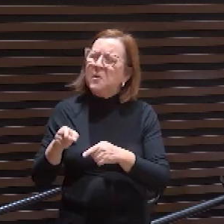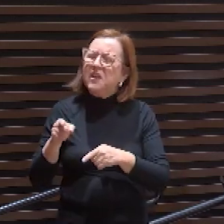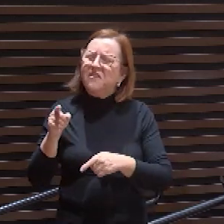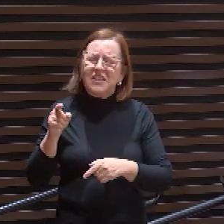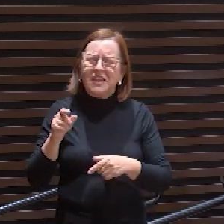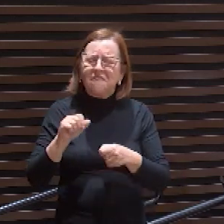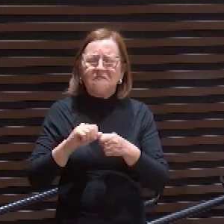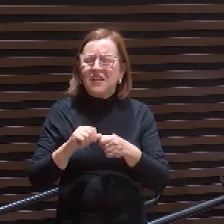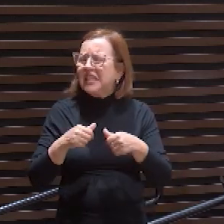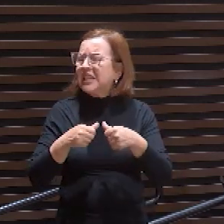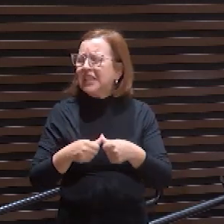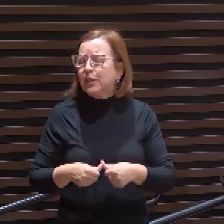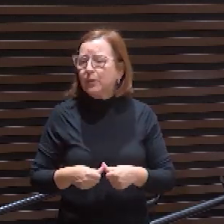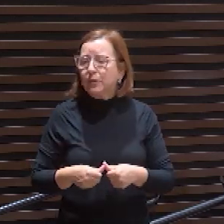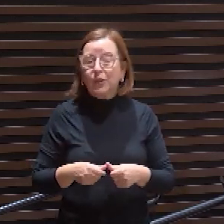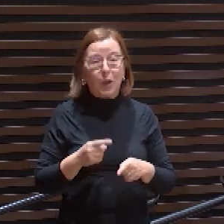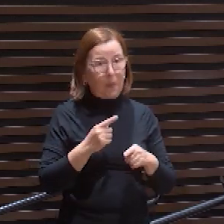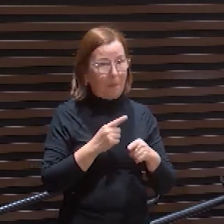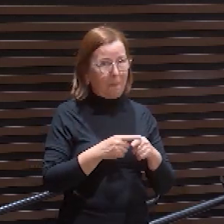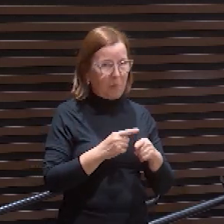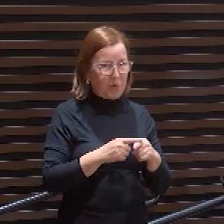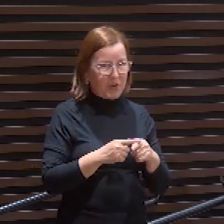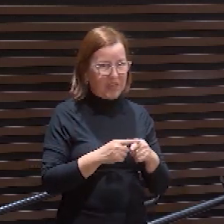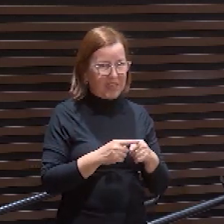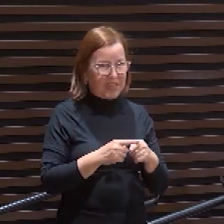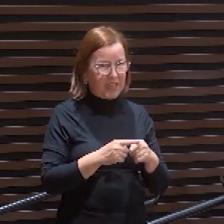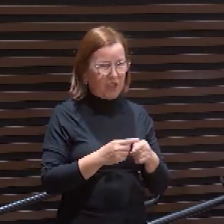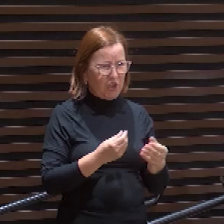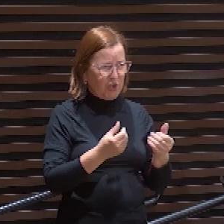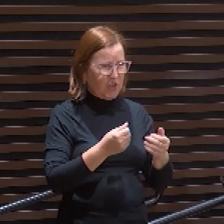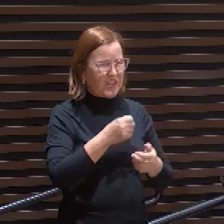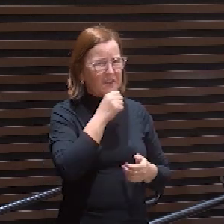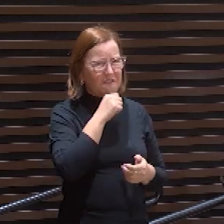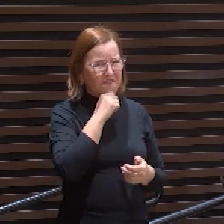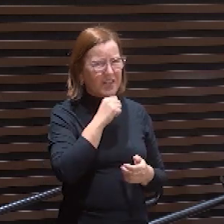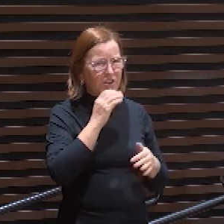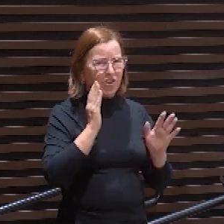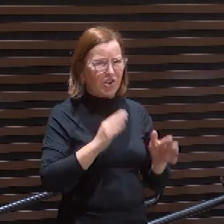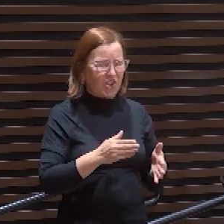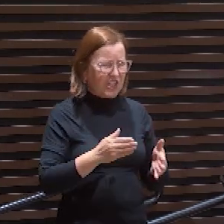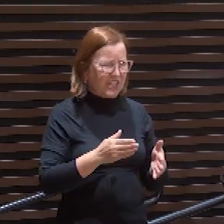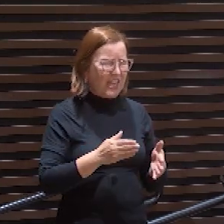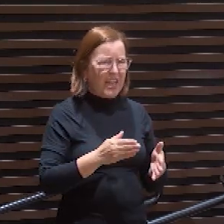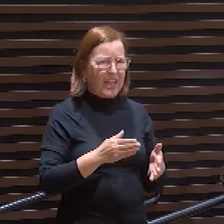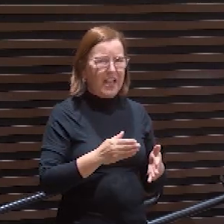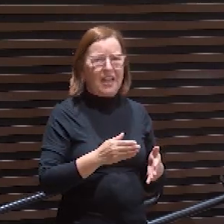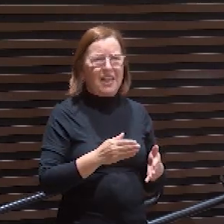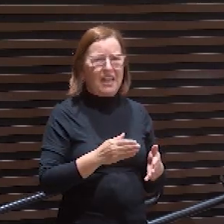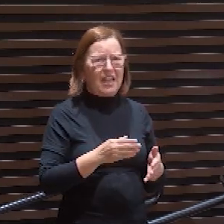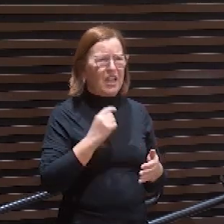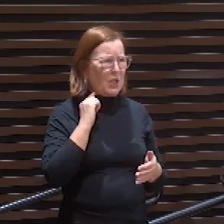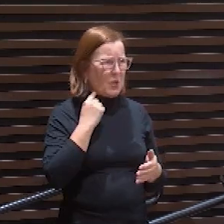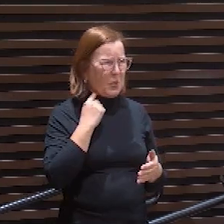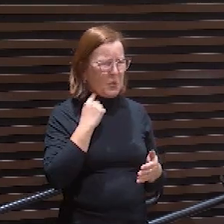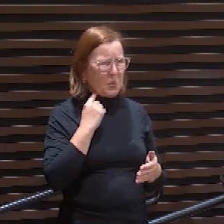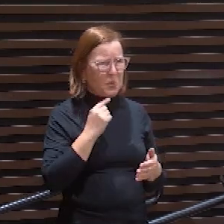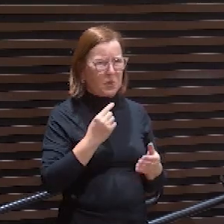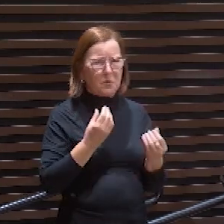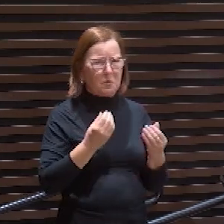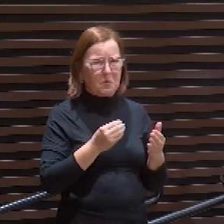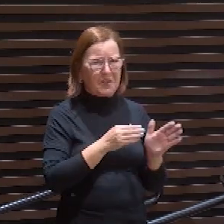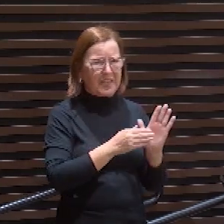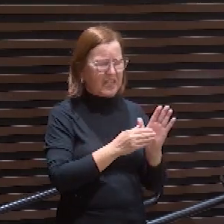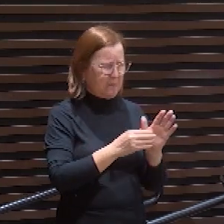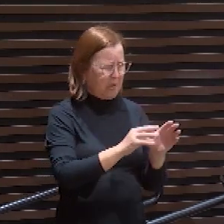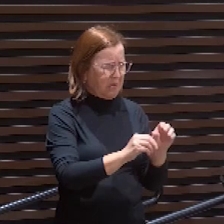Porque aquelas notas velhas já passaram por muitas mãos de ímpios e eu tenho que trazer o melhor